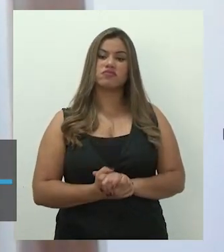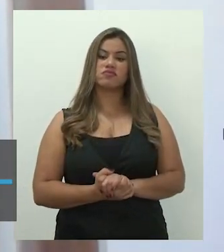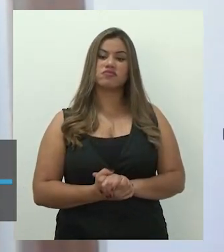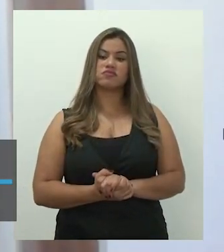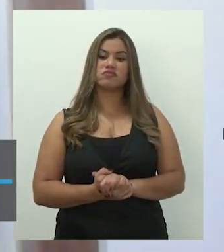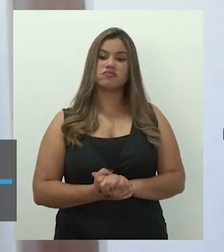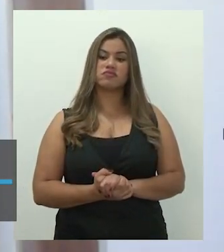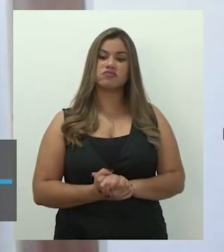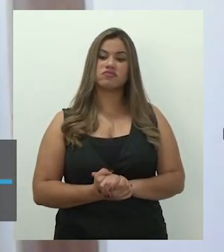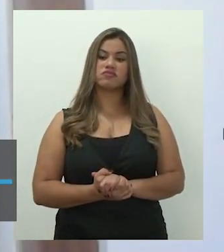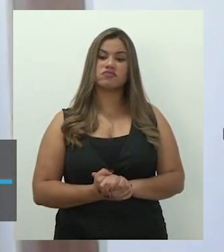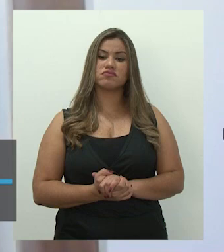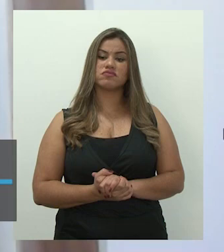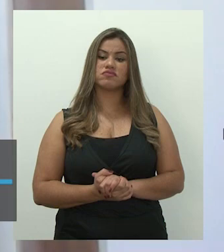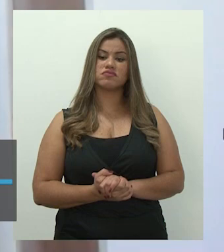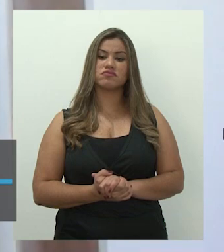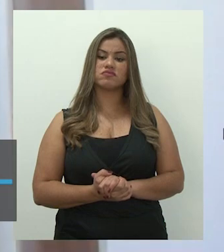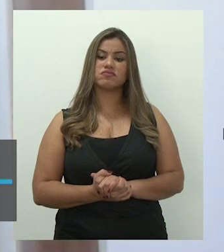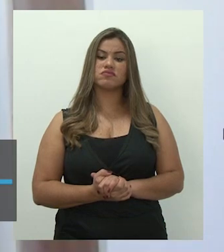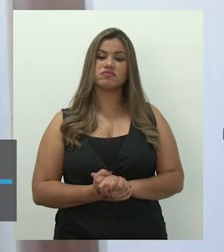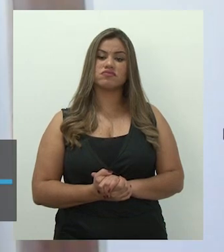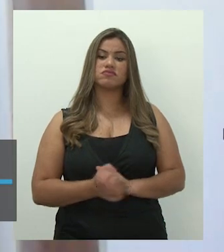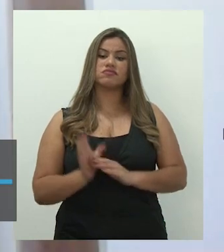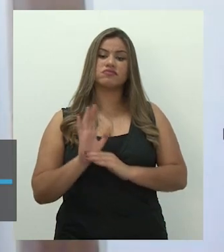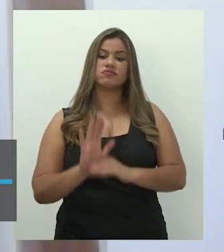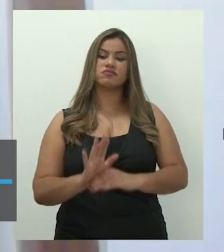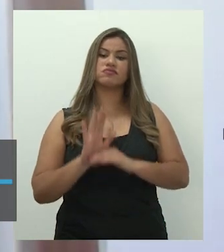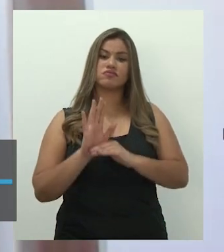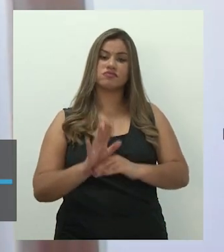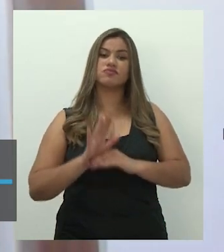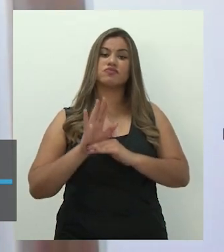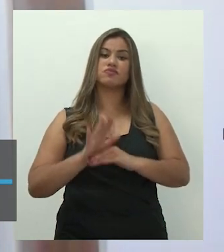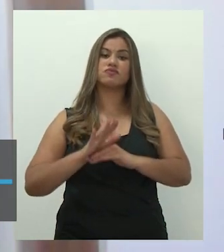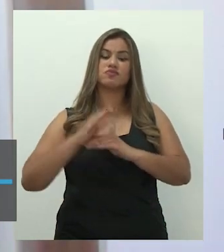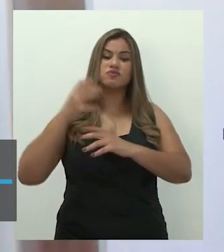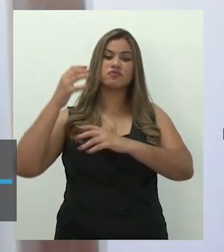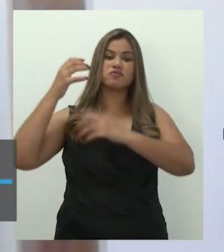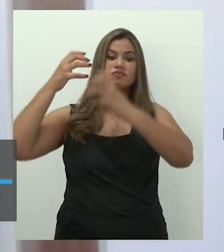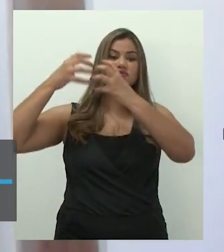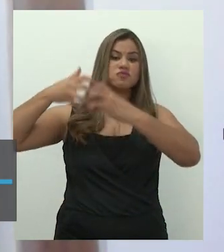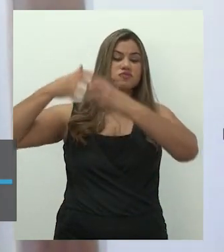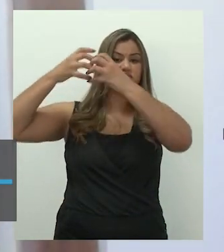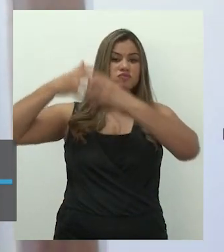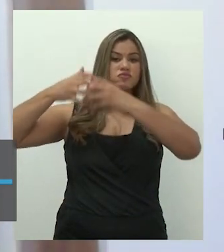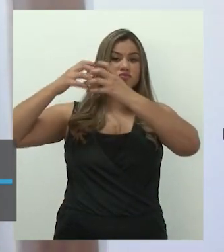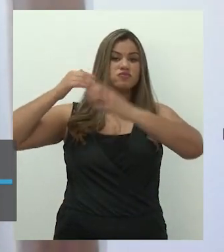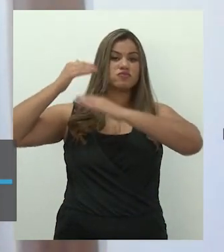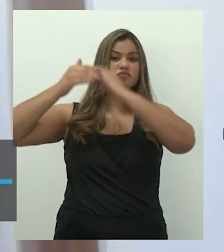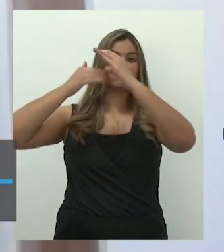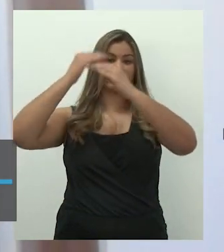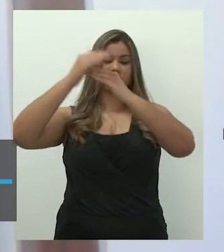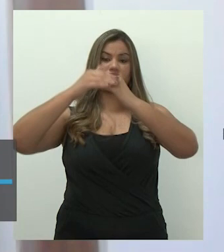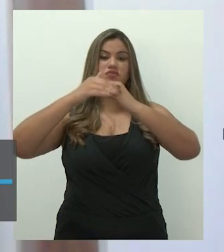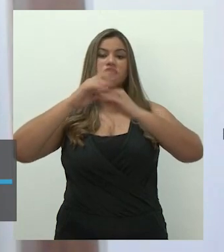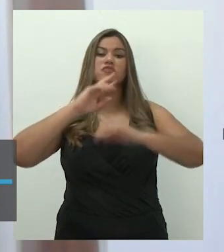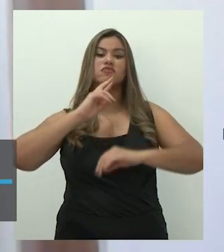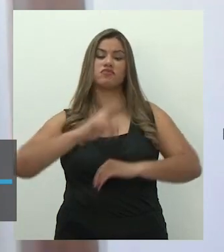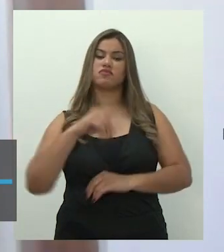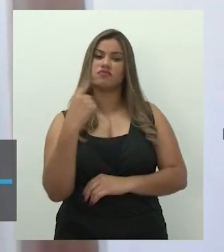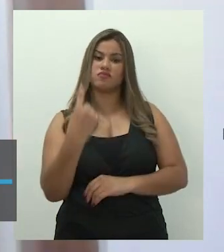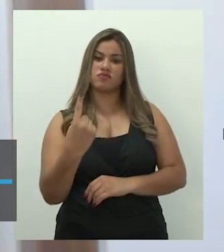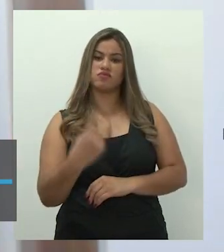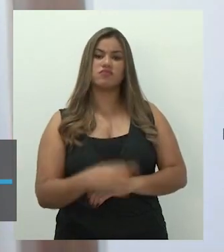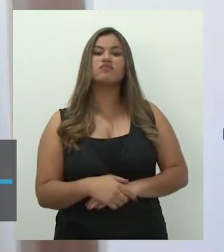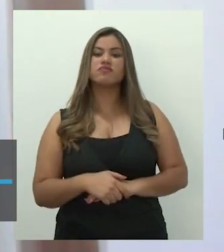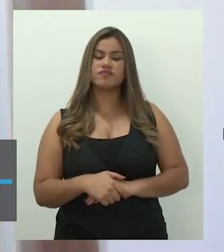ele representa, para construir um raciocínio que o leve ao mesmo resultado, a um